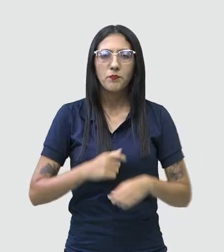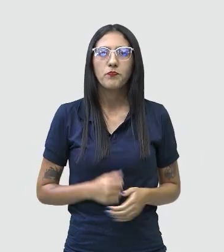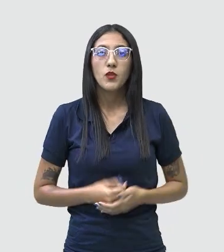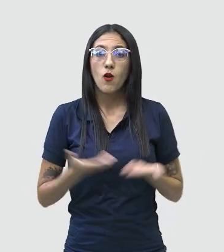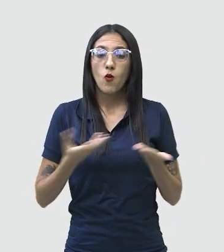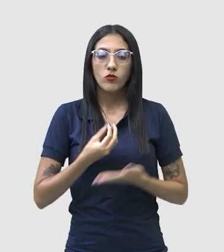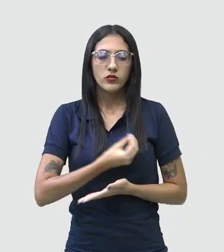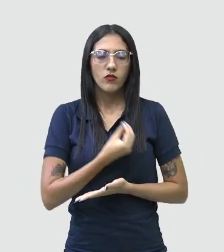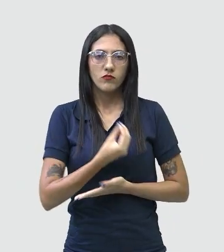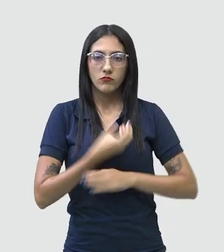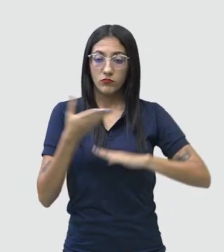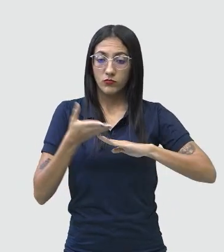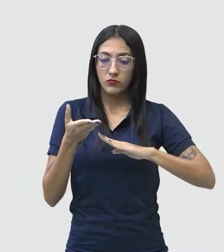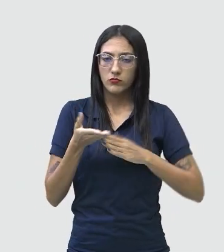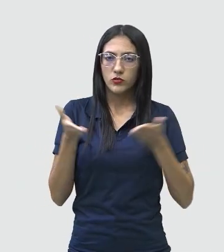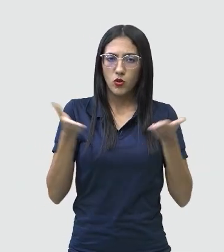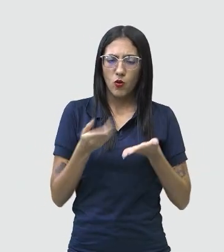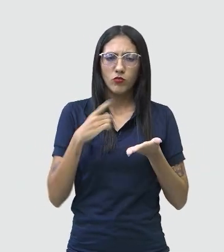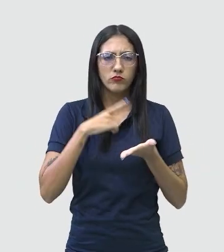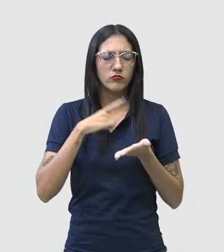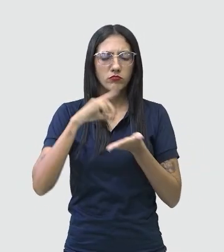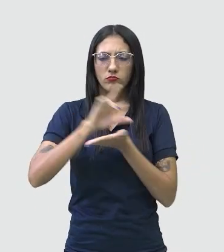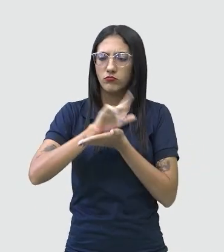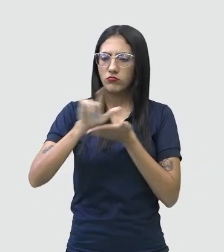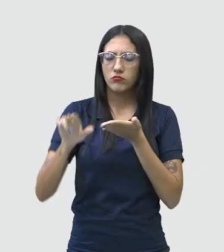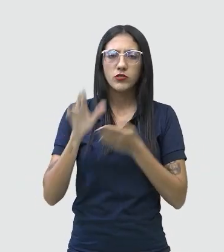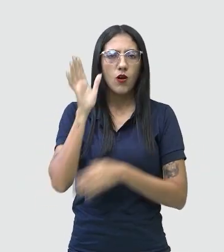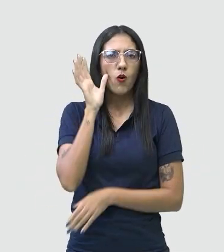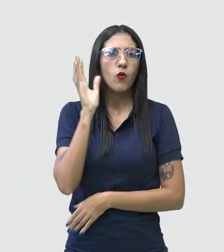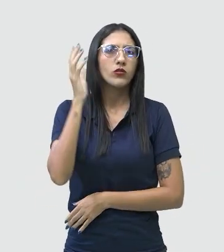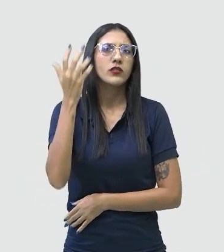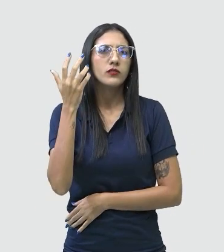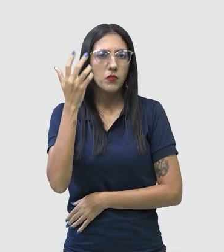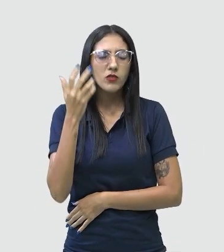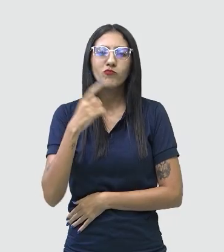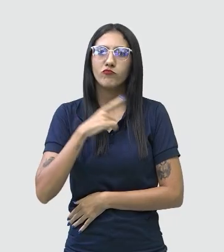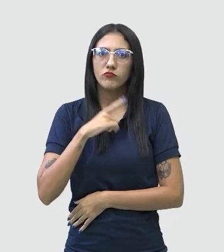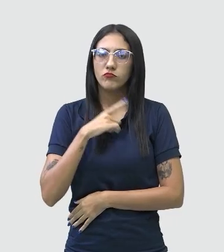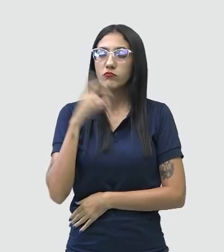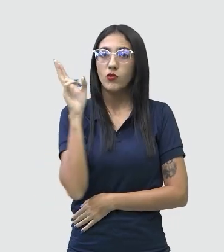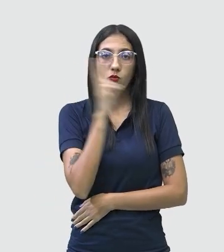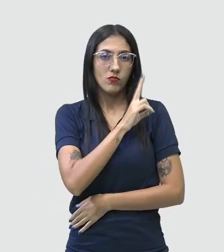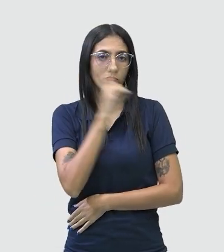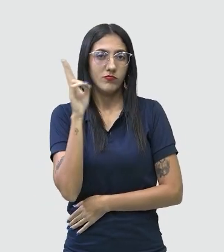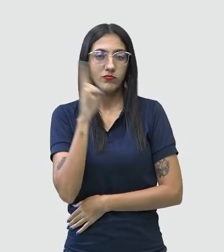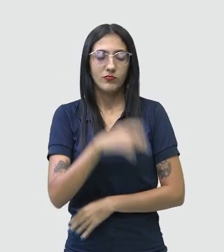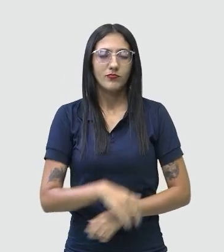do tempo presente traz muitos fatos e acontecimentos que ocorrem rapidamente.